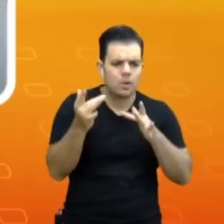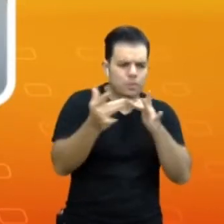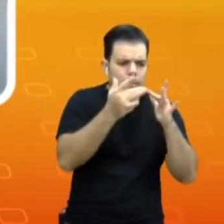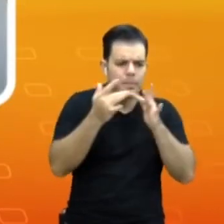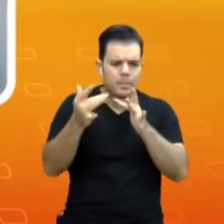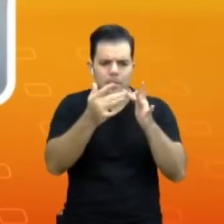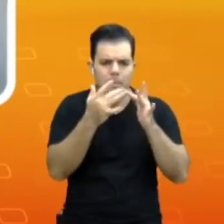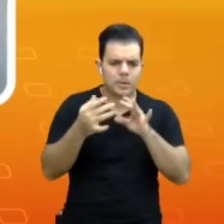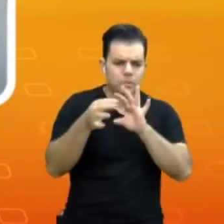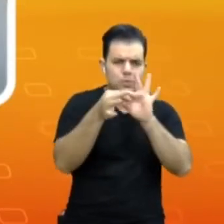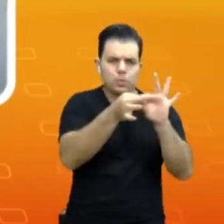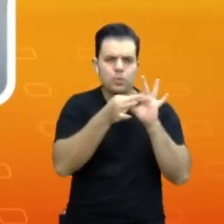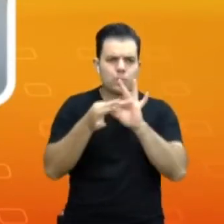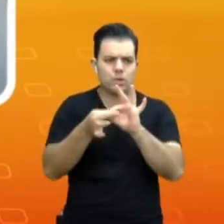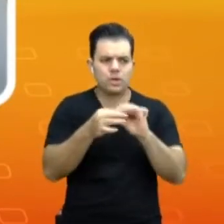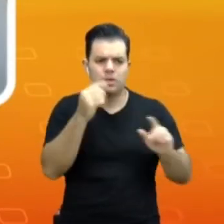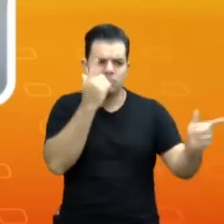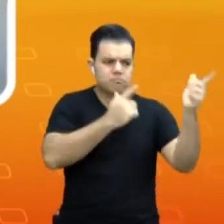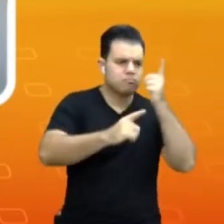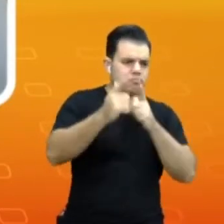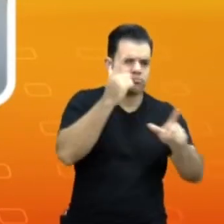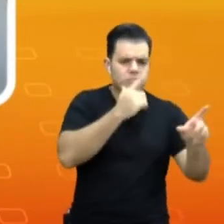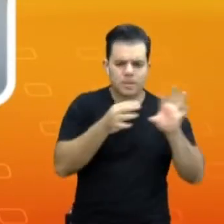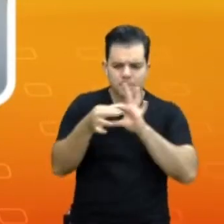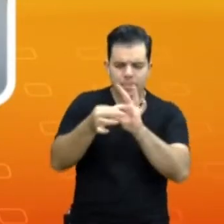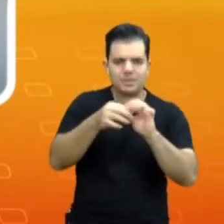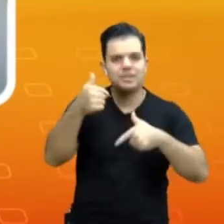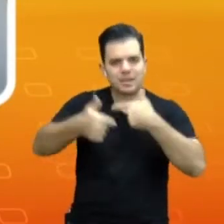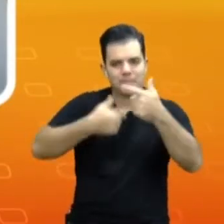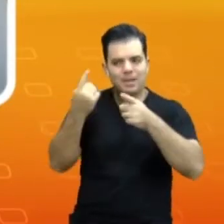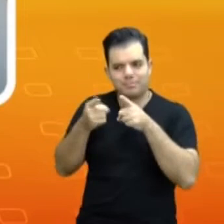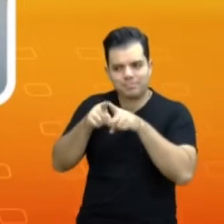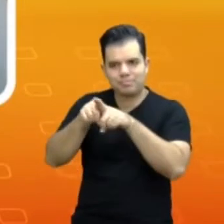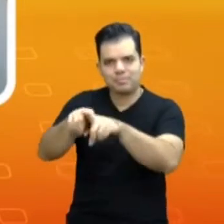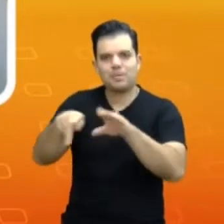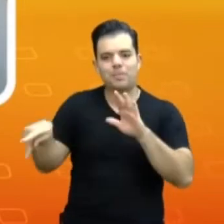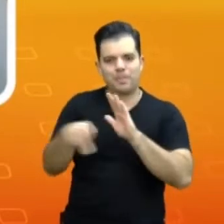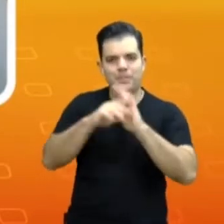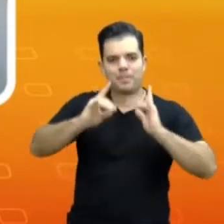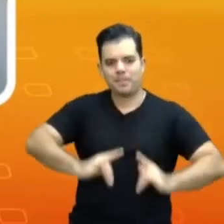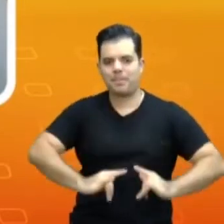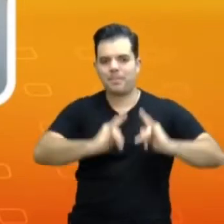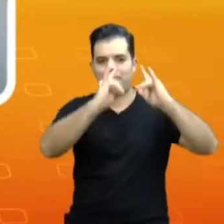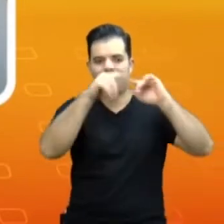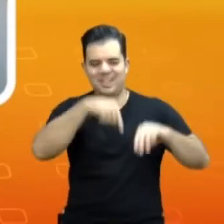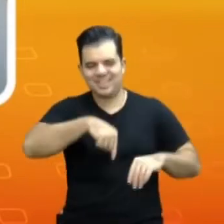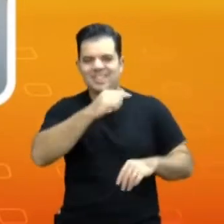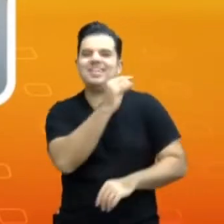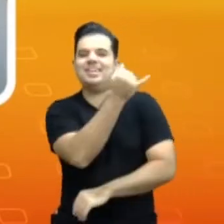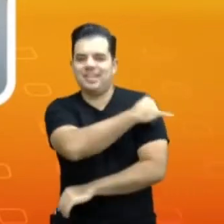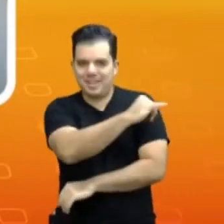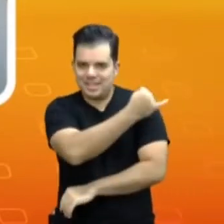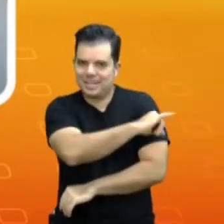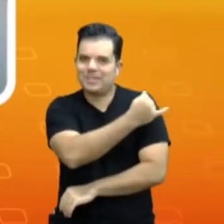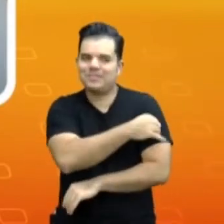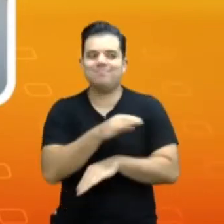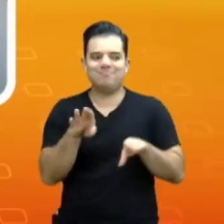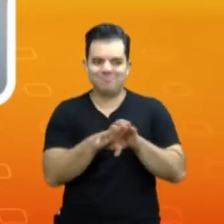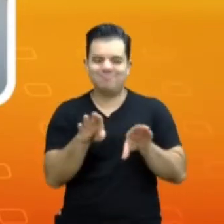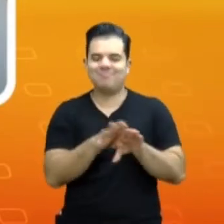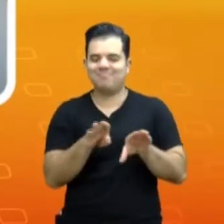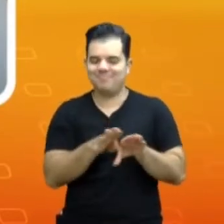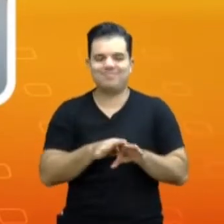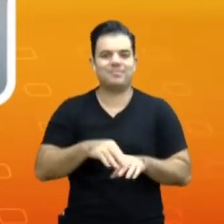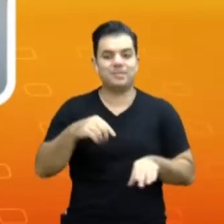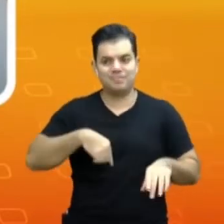conectividade que ele estabeleceu conosco aqui no prédio da Barra da Tijuca, e exatamente